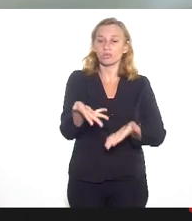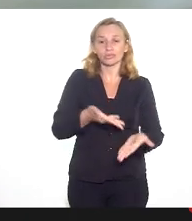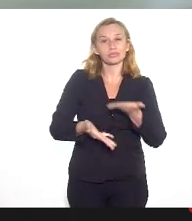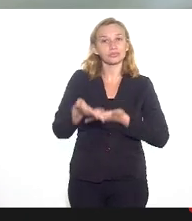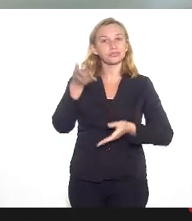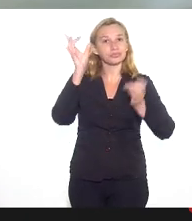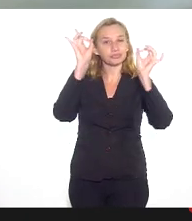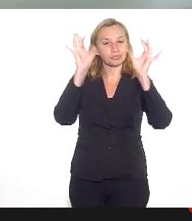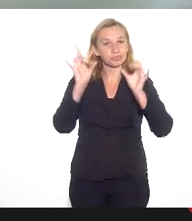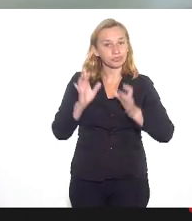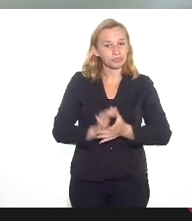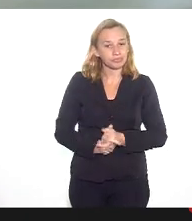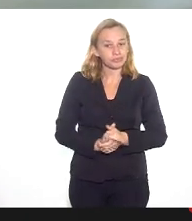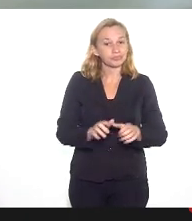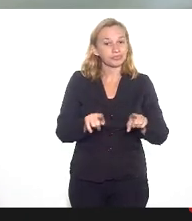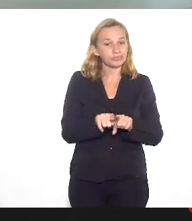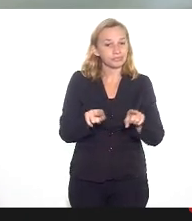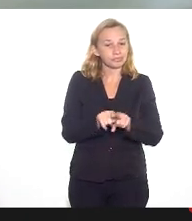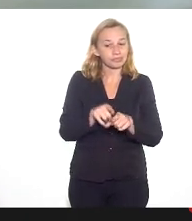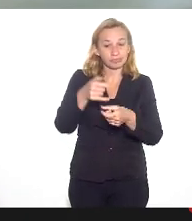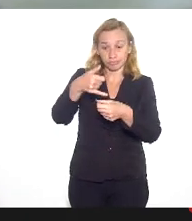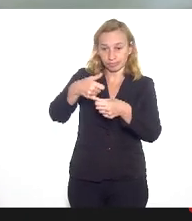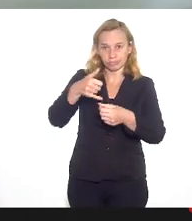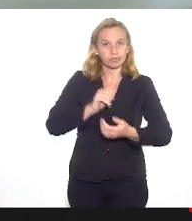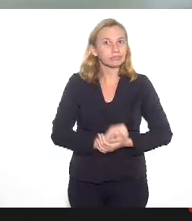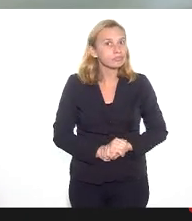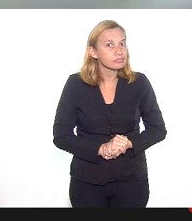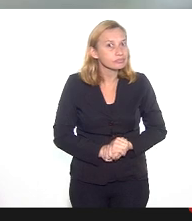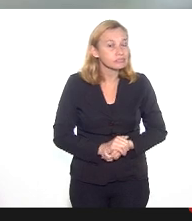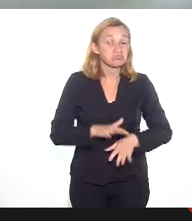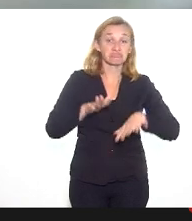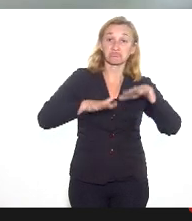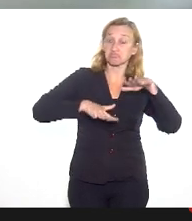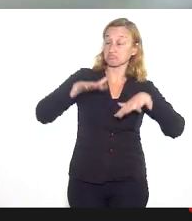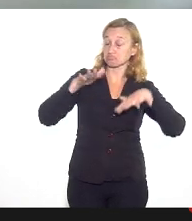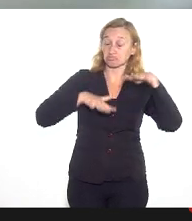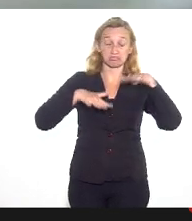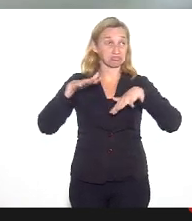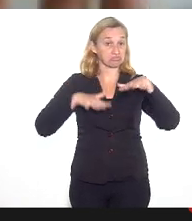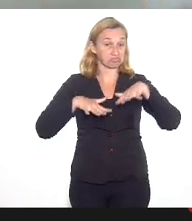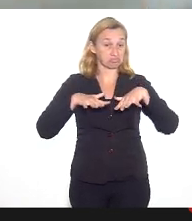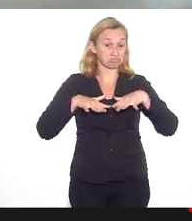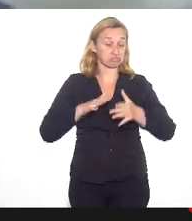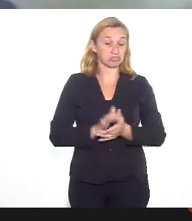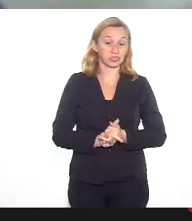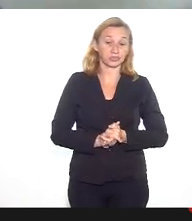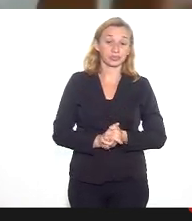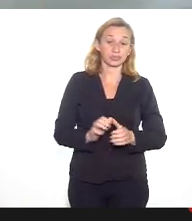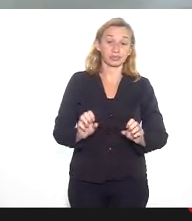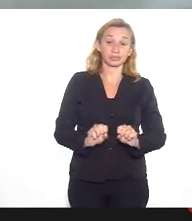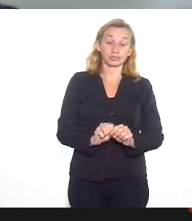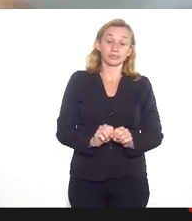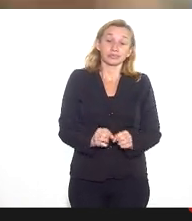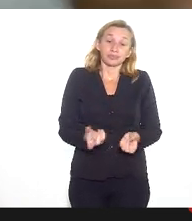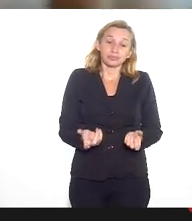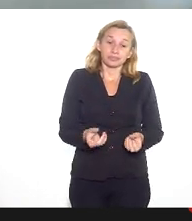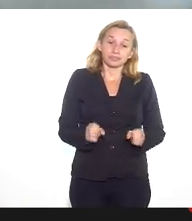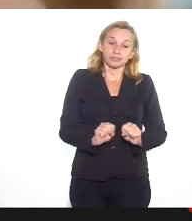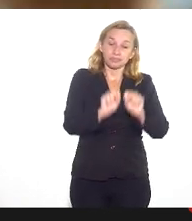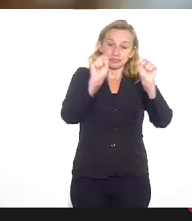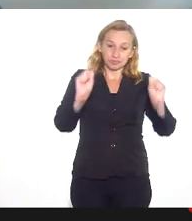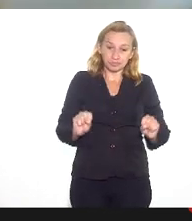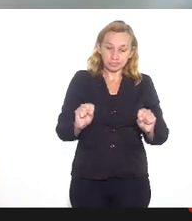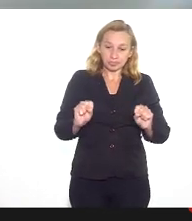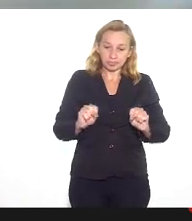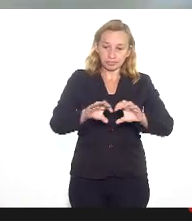especial e no royalty. Independente, falando no sistema de concessão, né? Que sistema de partilha e sociedade